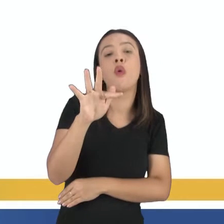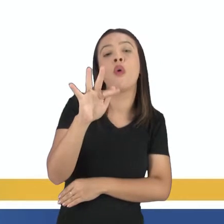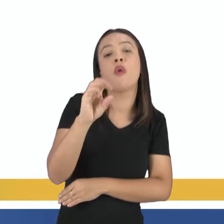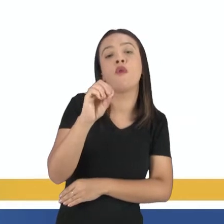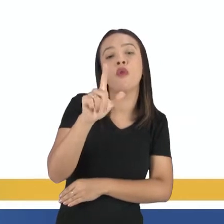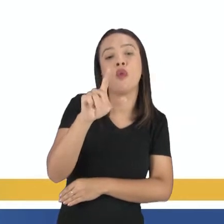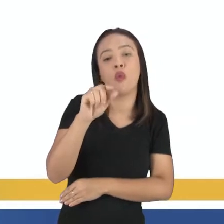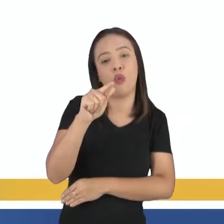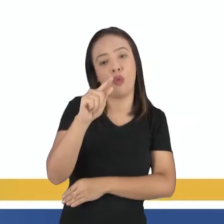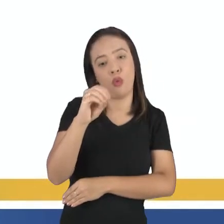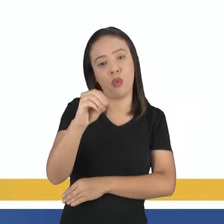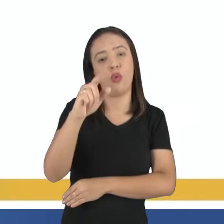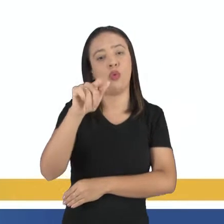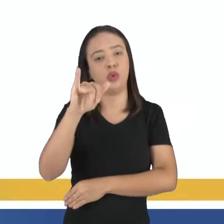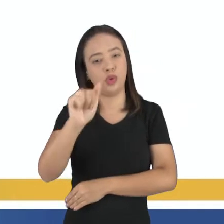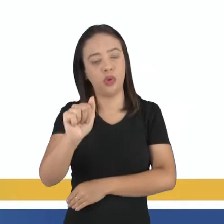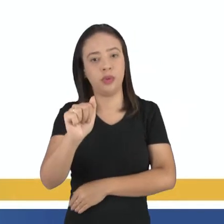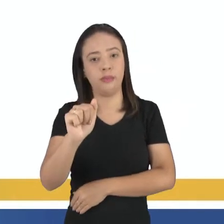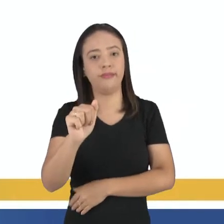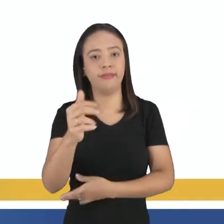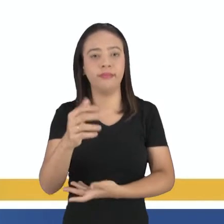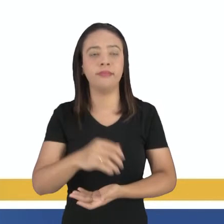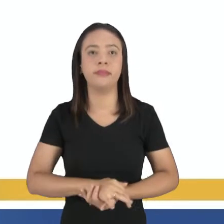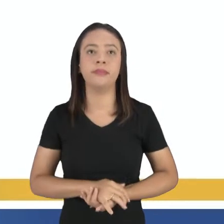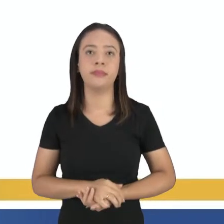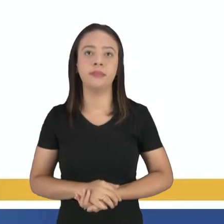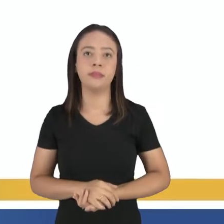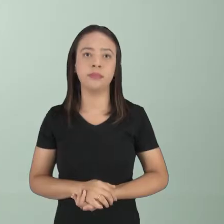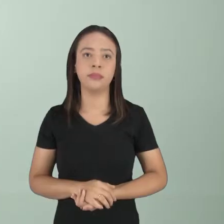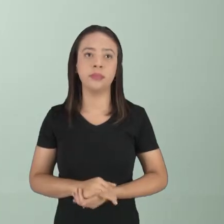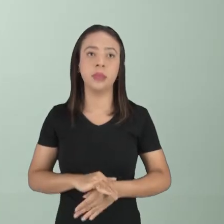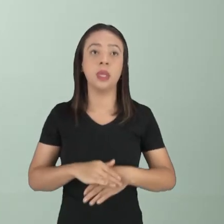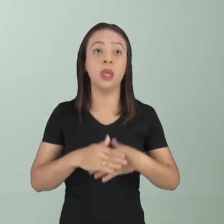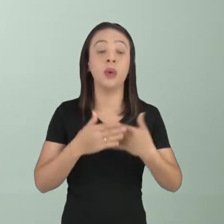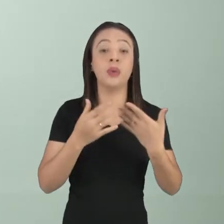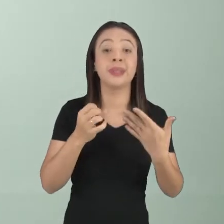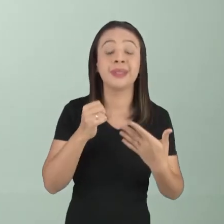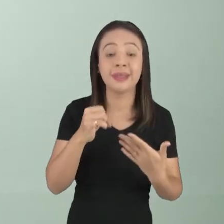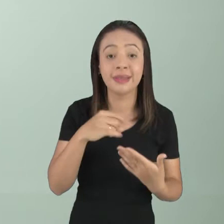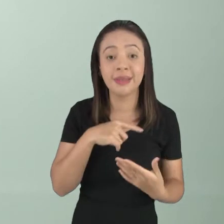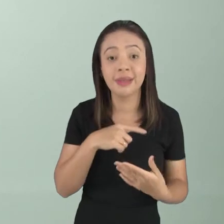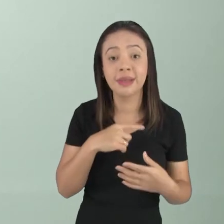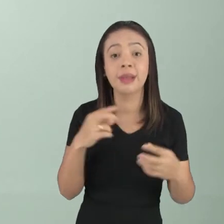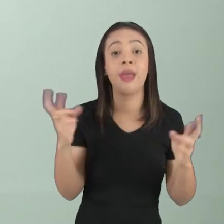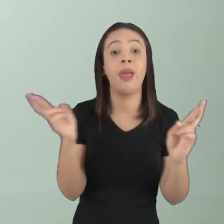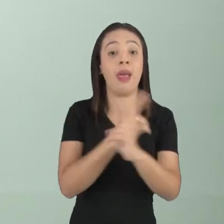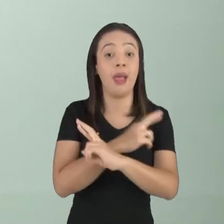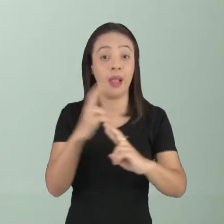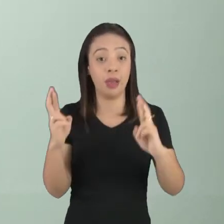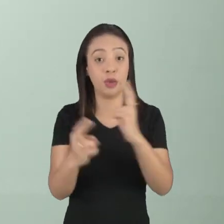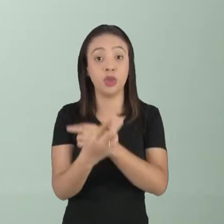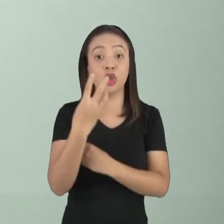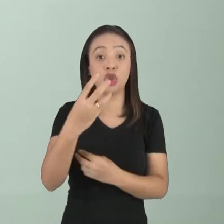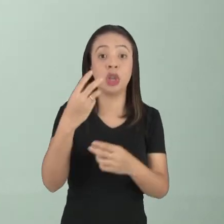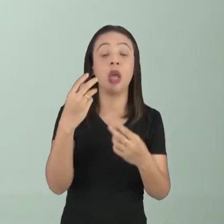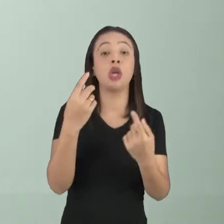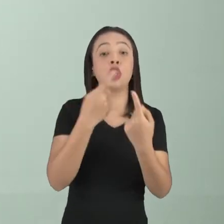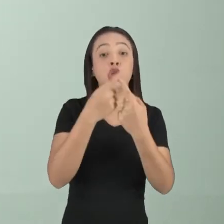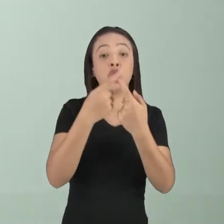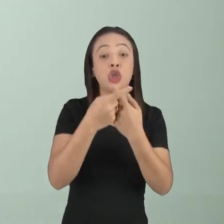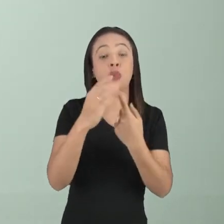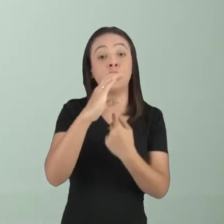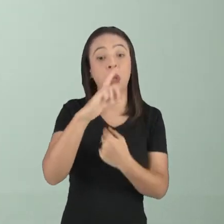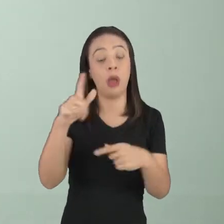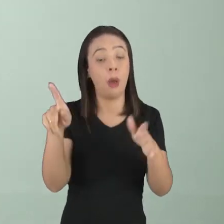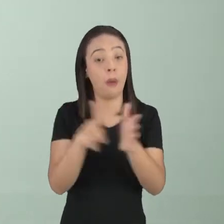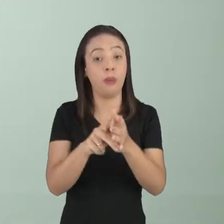com o adjetivo e com o advérbio. Então, por ter relação com essas três classes gramaticais, elas recebem o